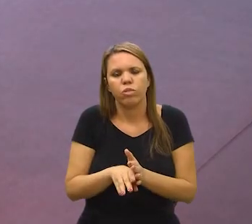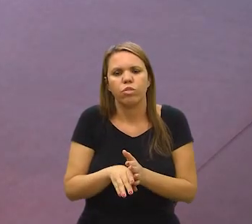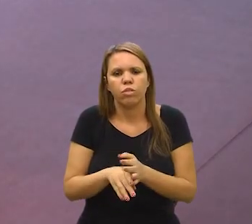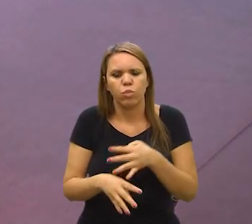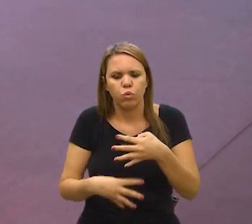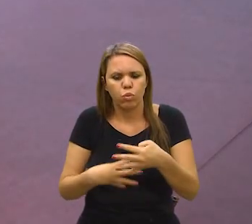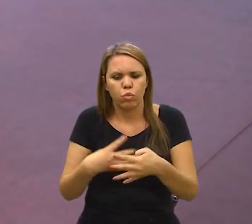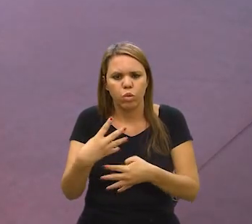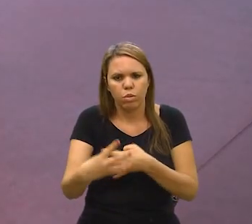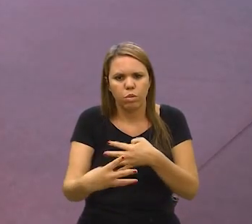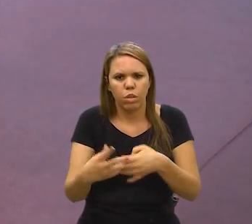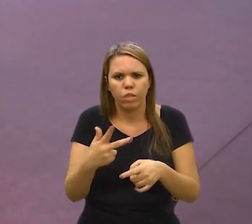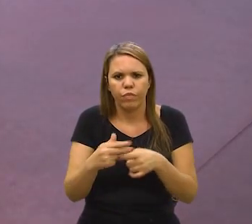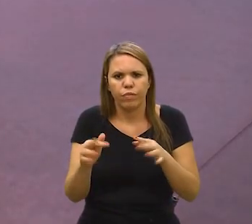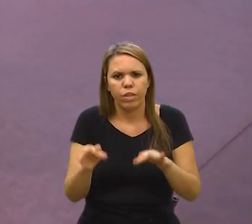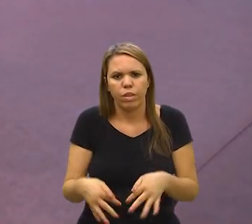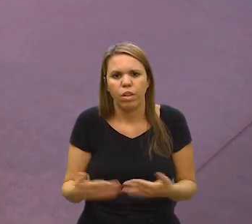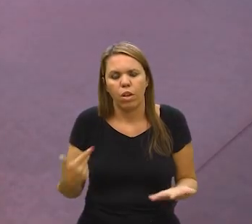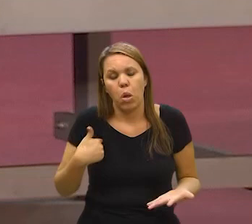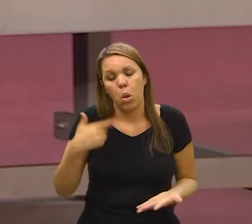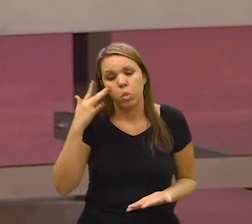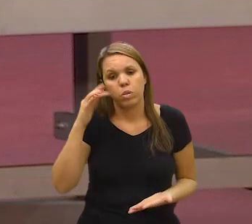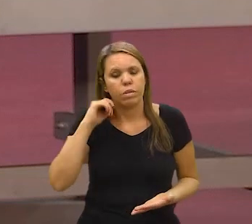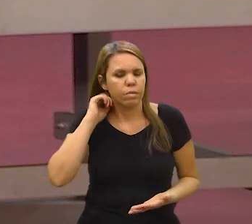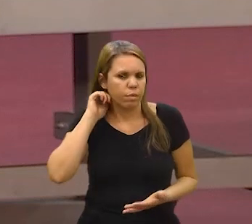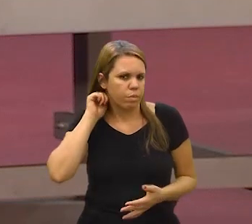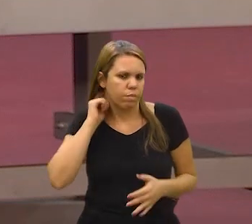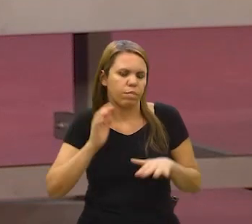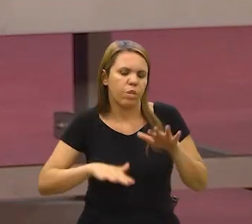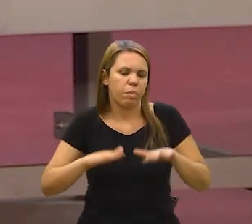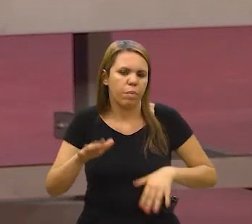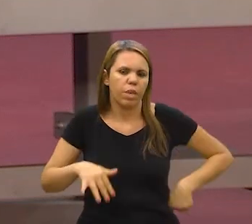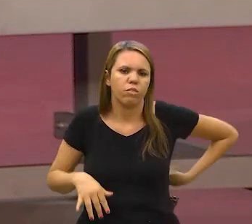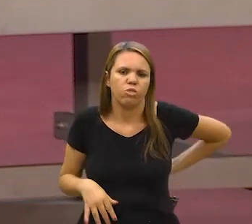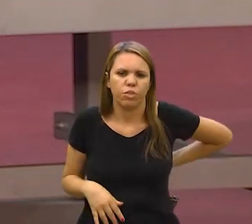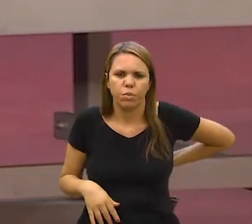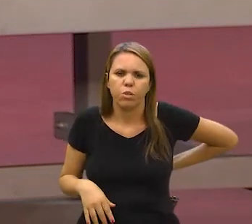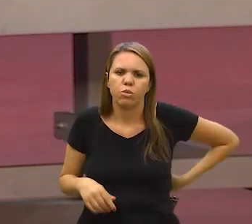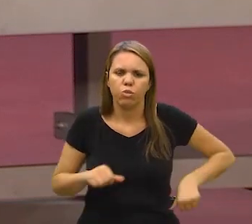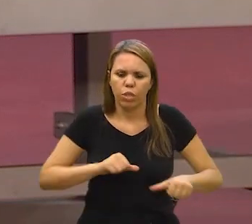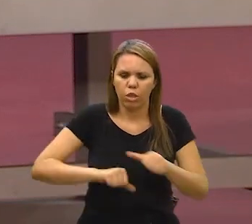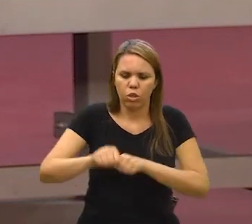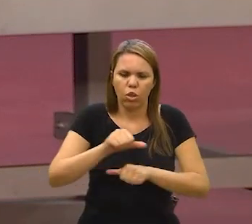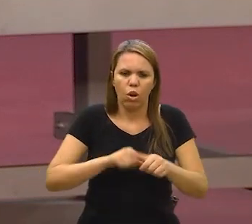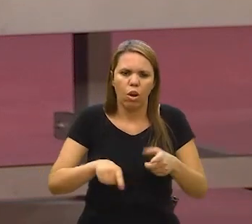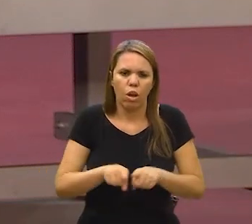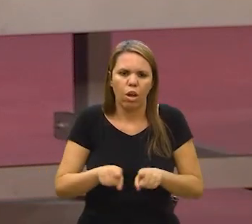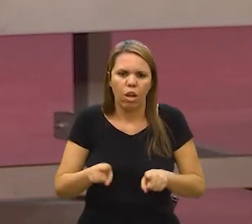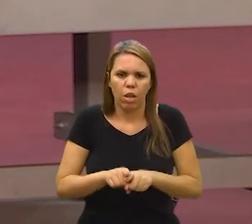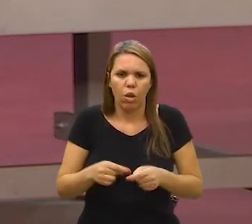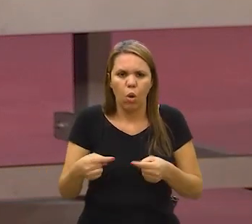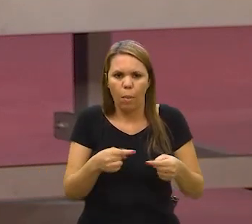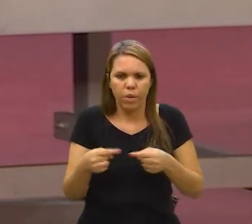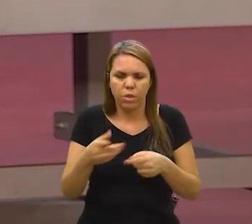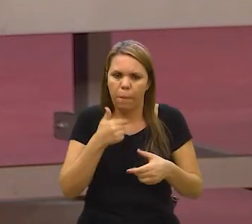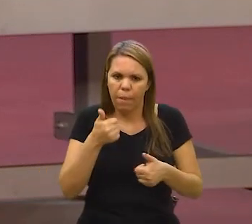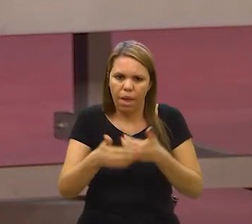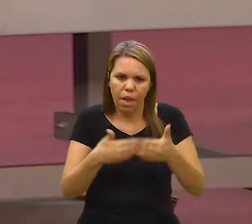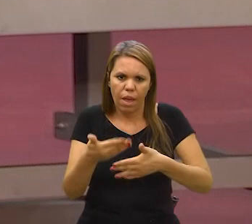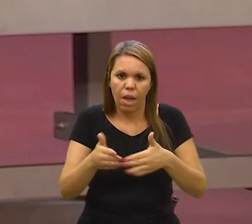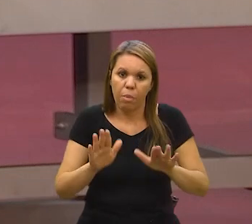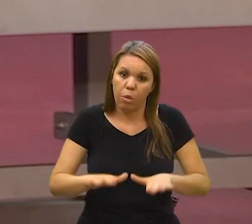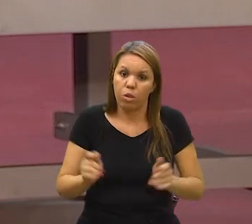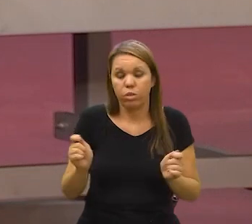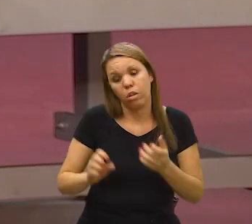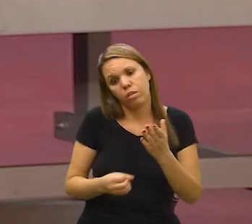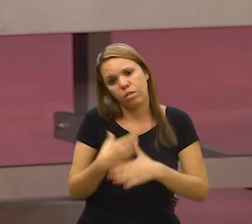umas quartas, o que vai ser eu não sei, porque depende muito do cruzamento, como eu te disse. E às vezes você está numa competição e que está jogando bem e vai embalando,